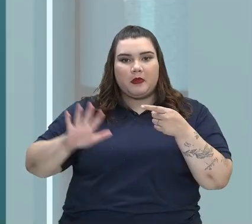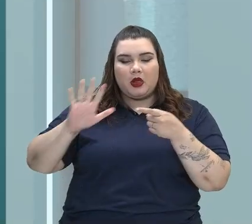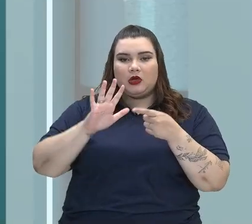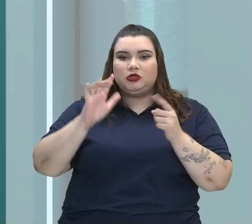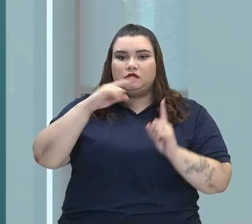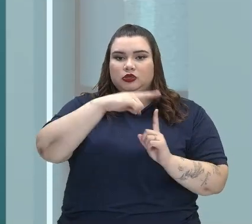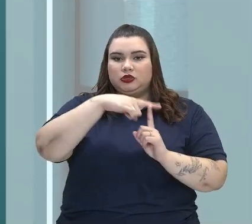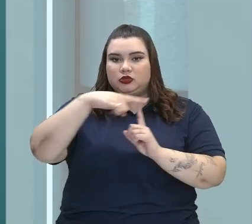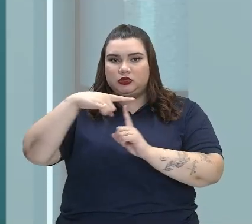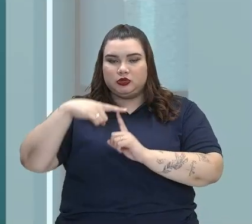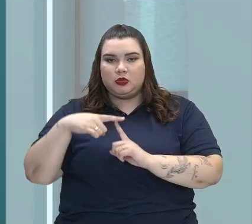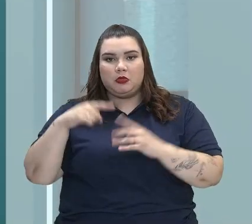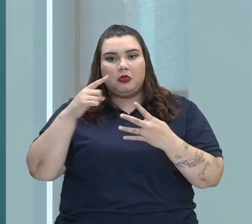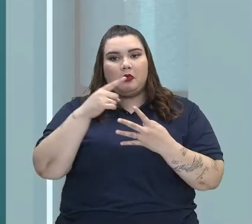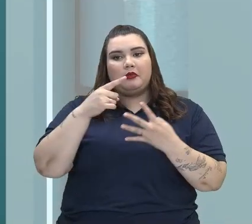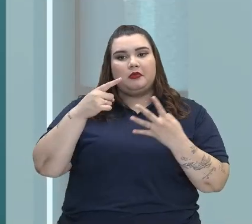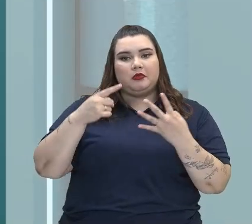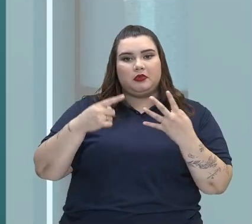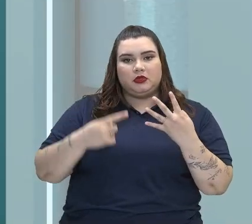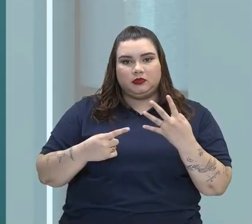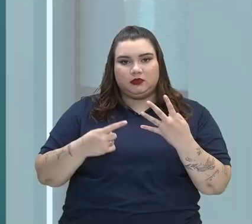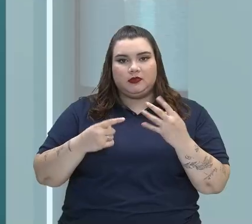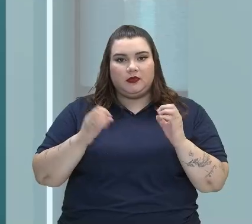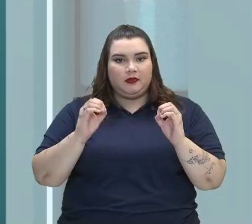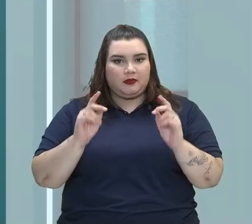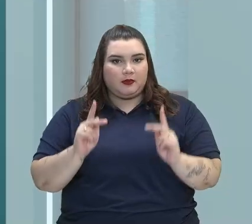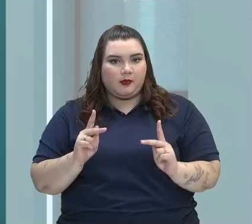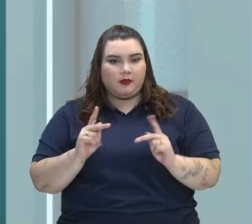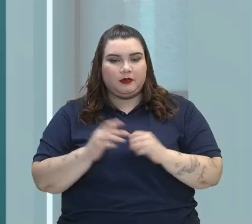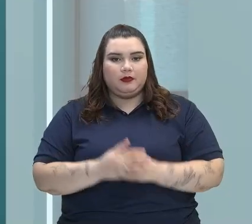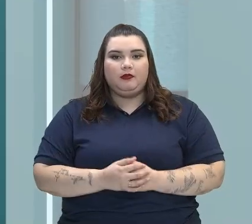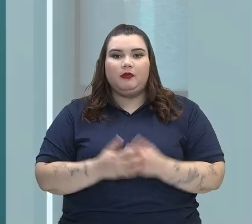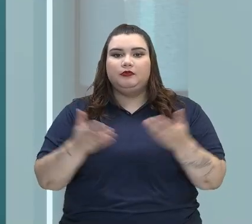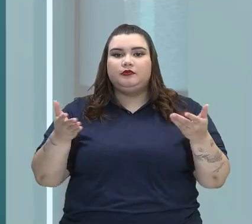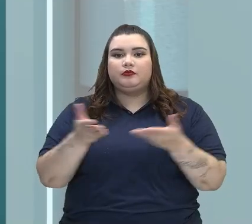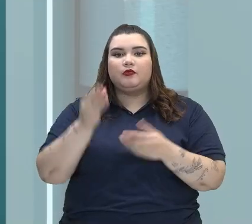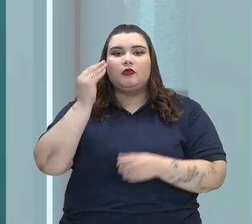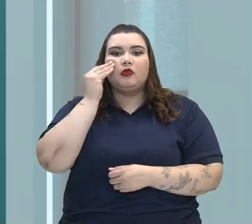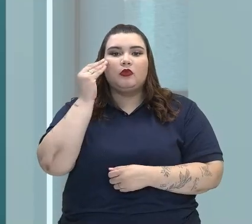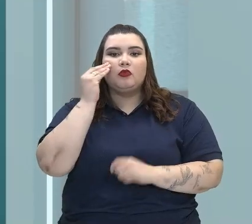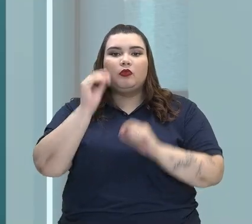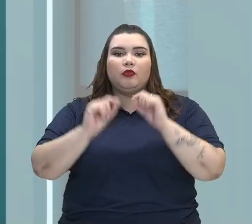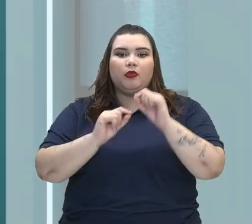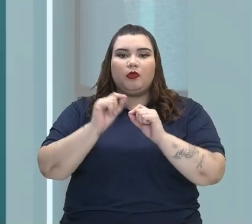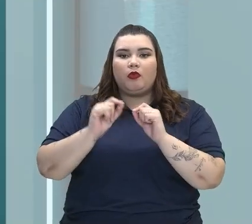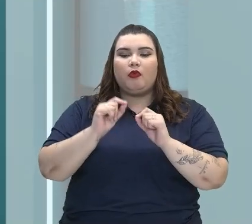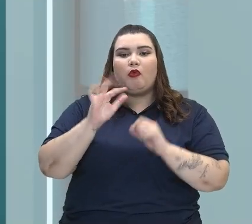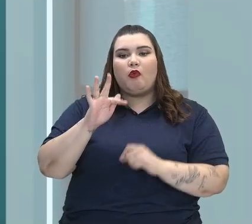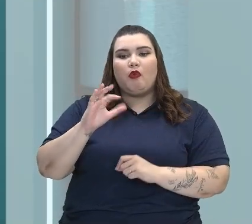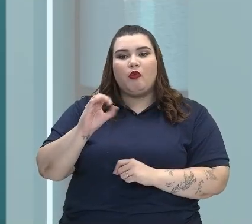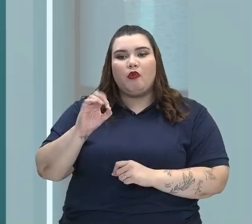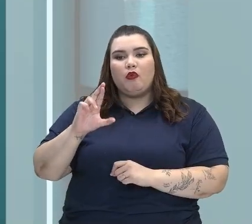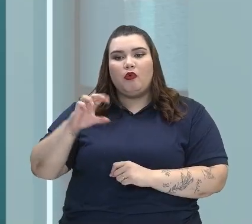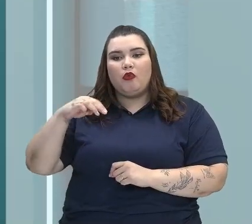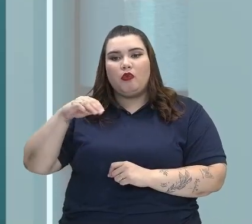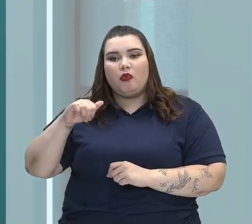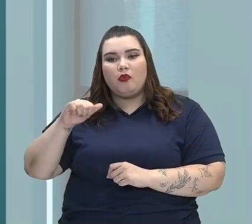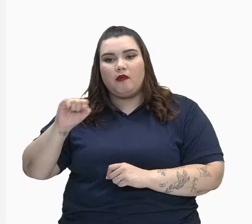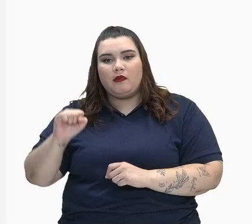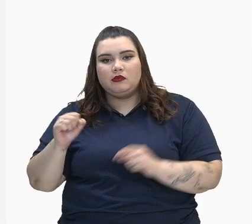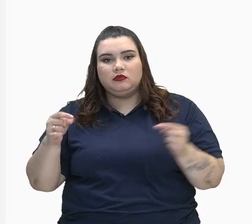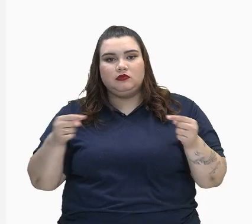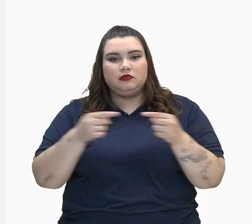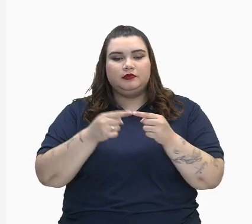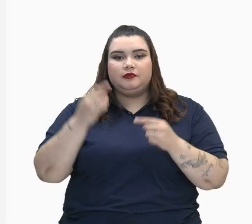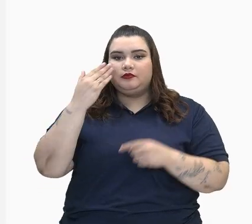abstratas, geométricas, orgânicas, tá? Então, nós vamos ver agora formas, que é o resultado, vamos ver